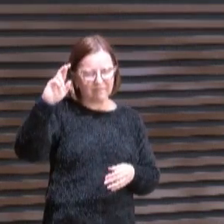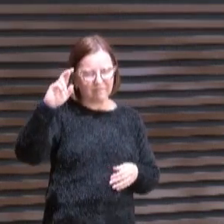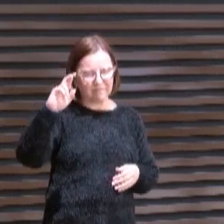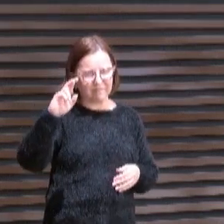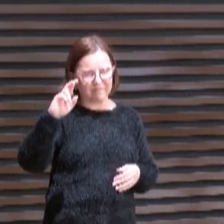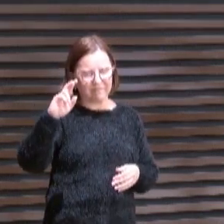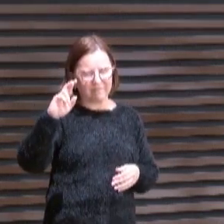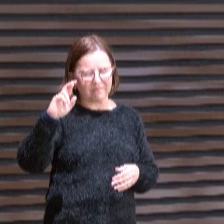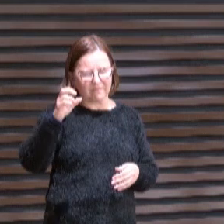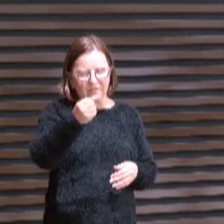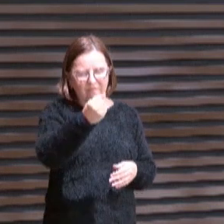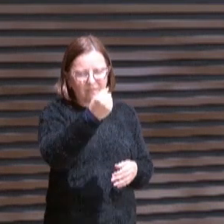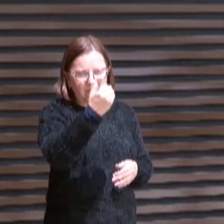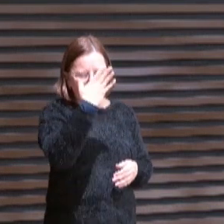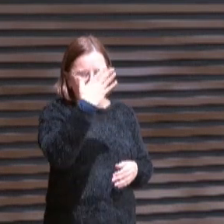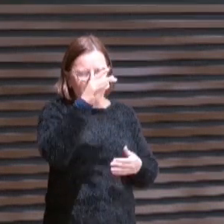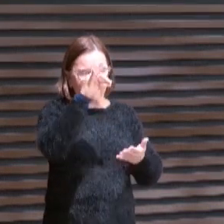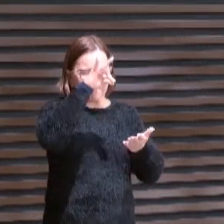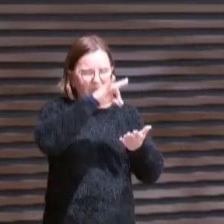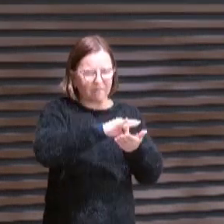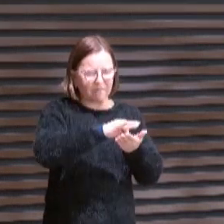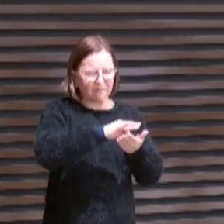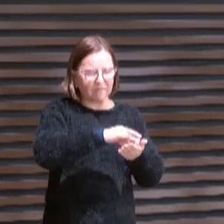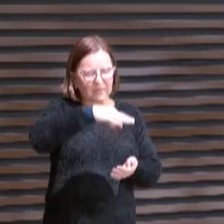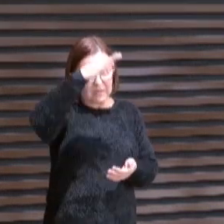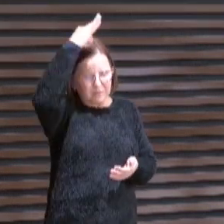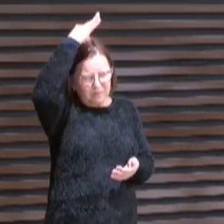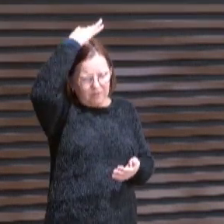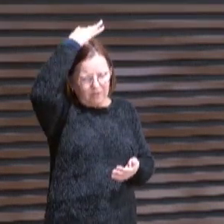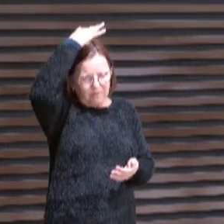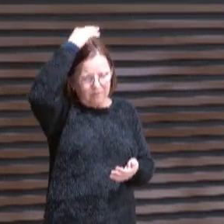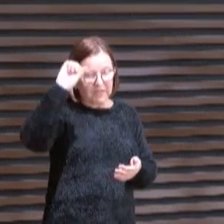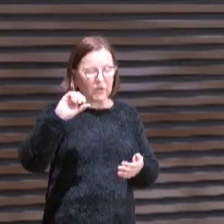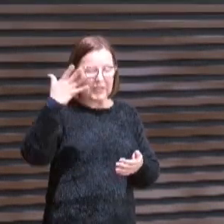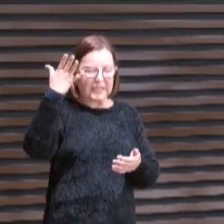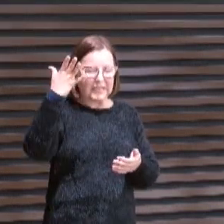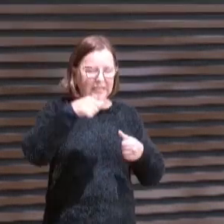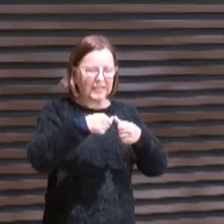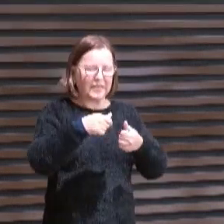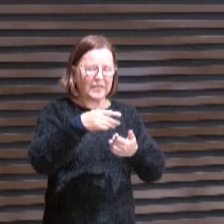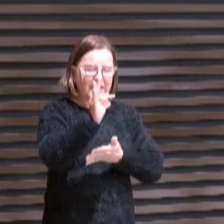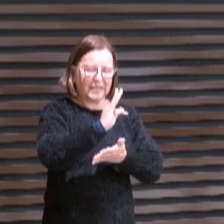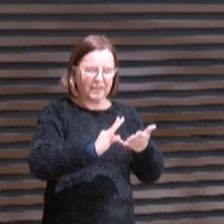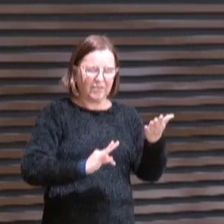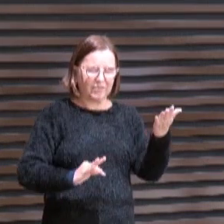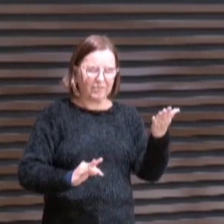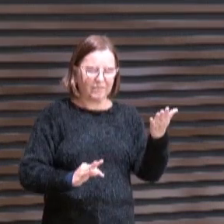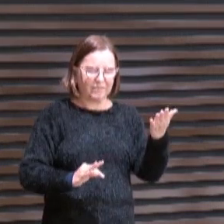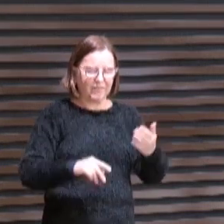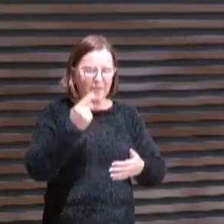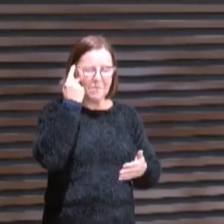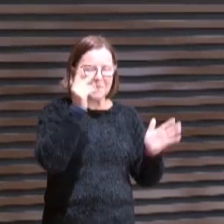descortine a realidade espiritual que está por trás desse texto, para